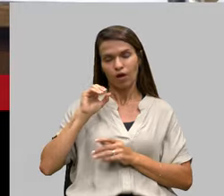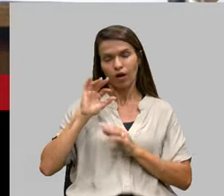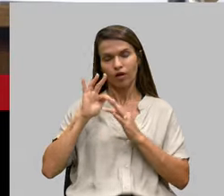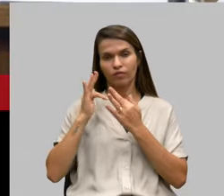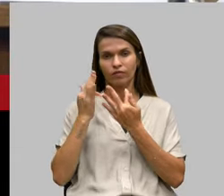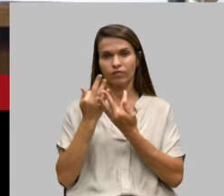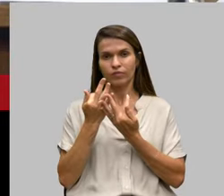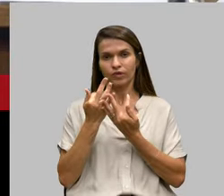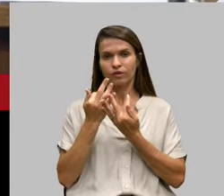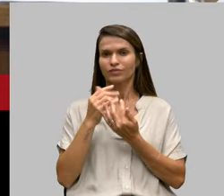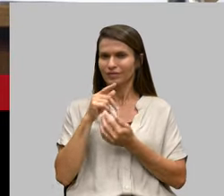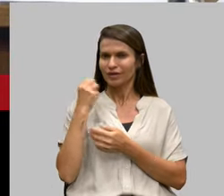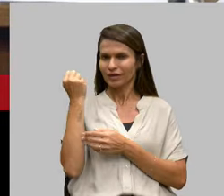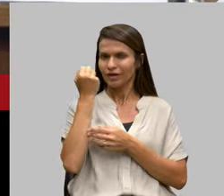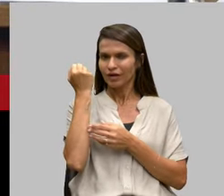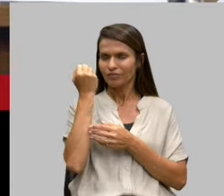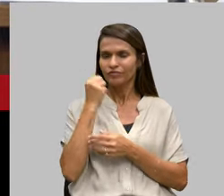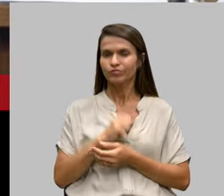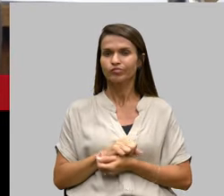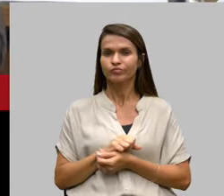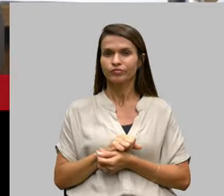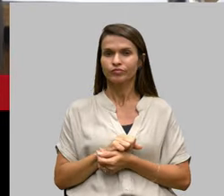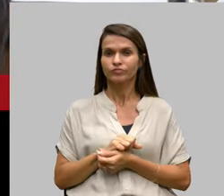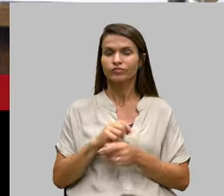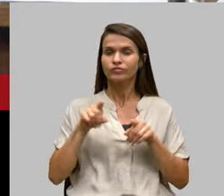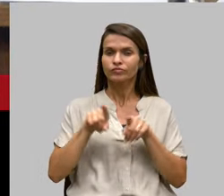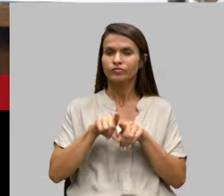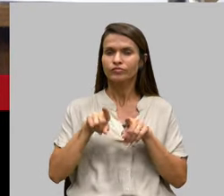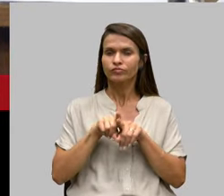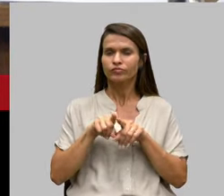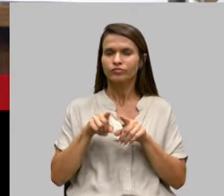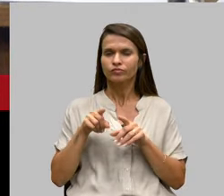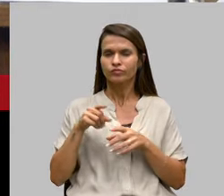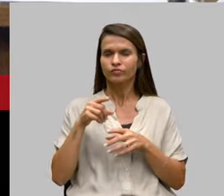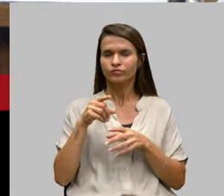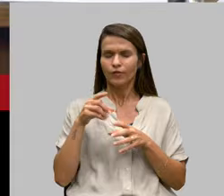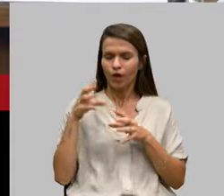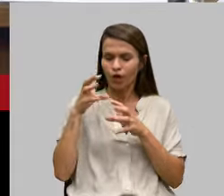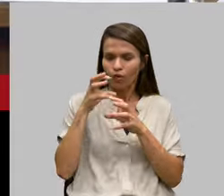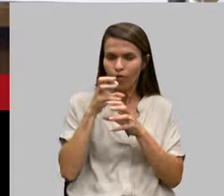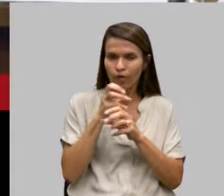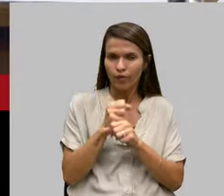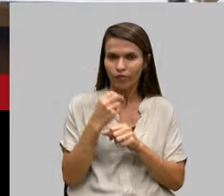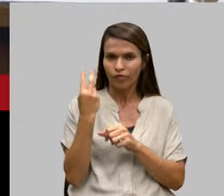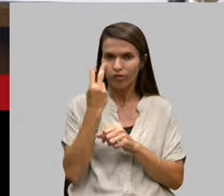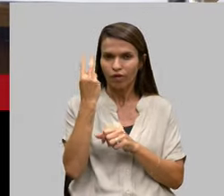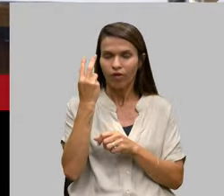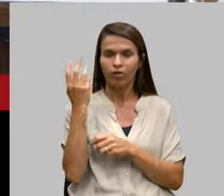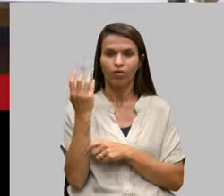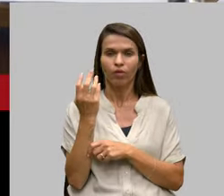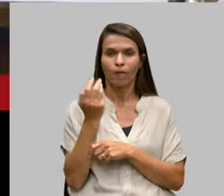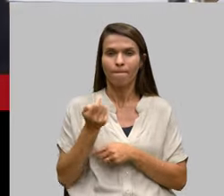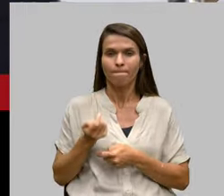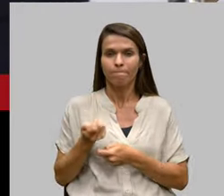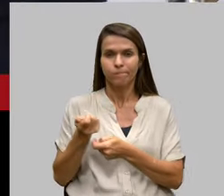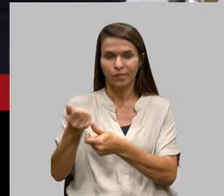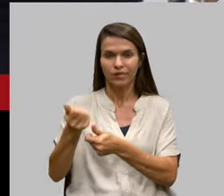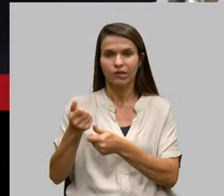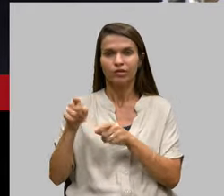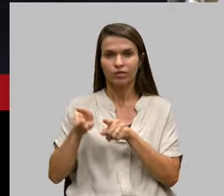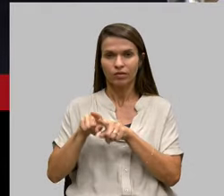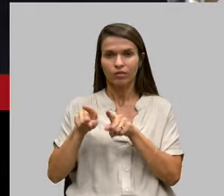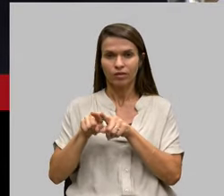Severo isso Para Não Dizer em relação à forma de cálculo né do valor do benefício da aposentadoria lá do artigo 26 da